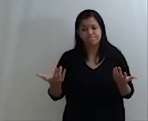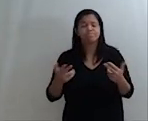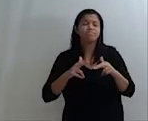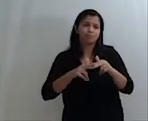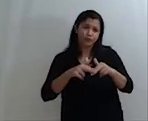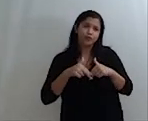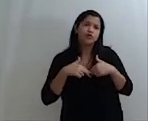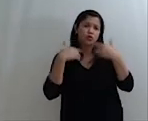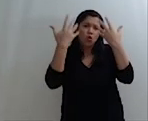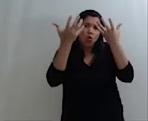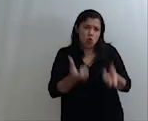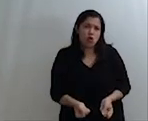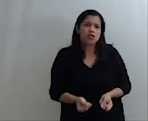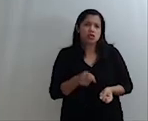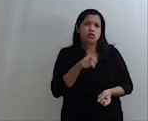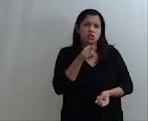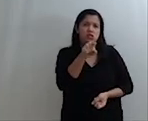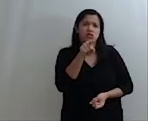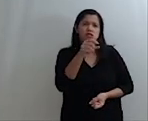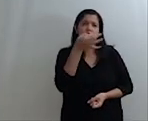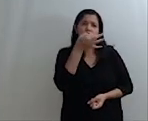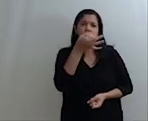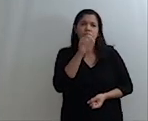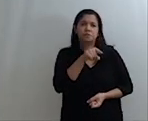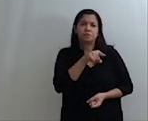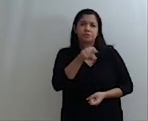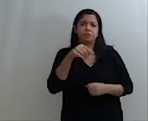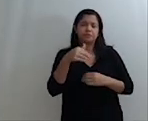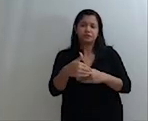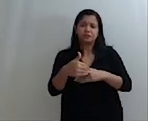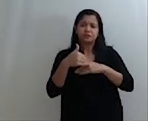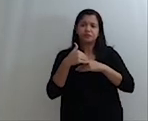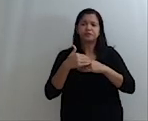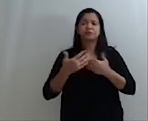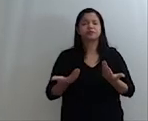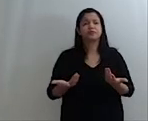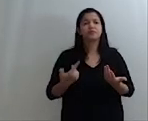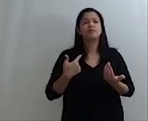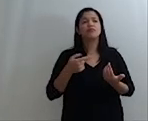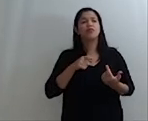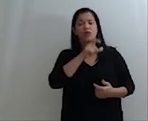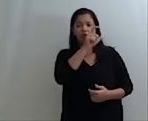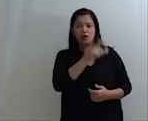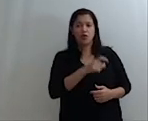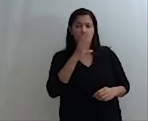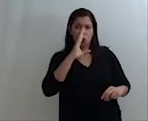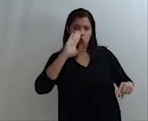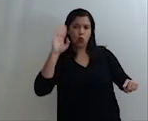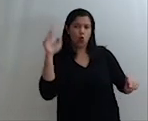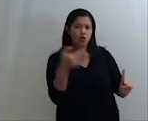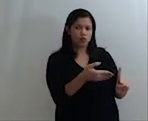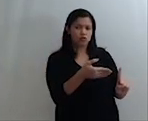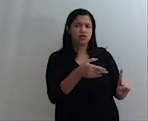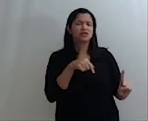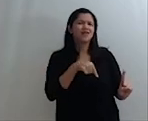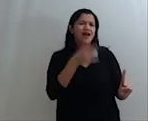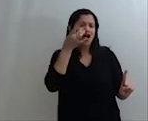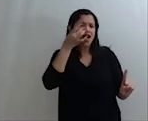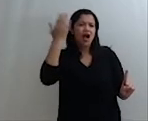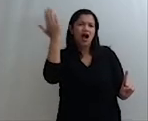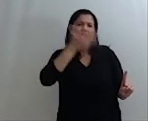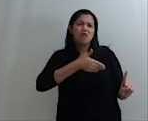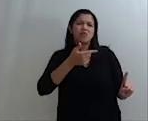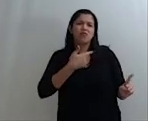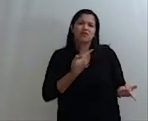e e com relação ao correl de fato a prova é muito falha da sua